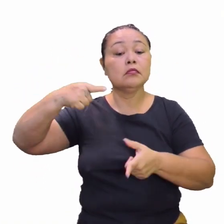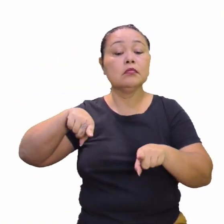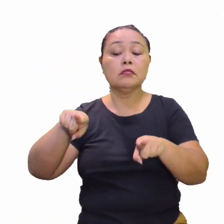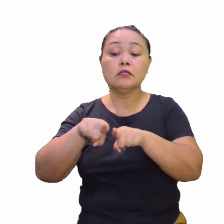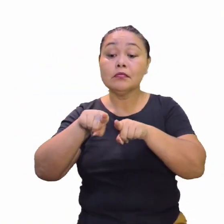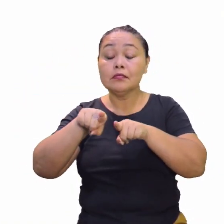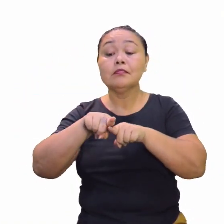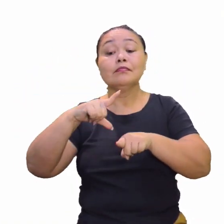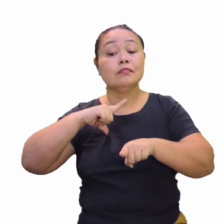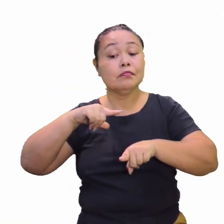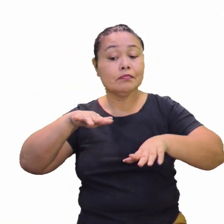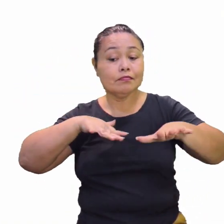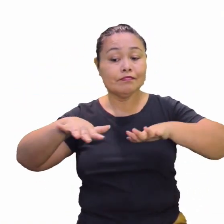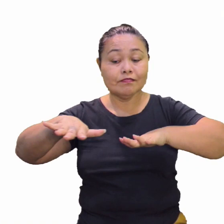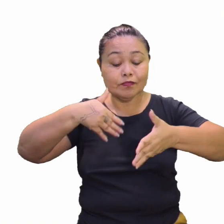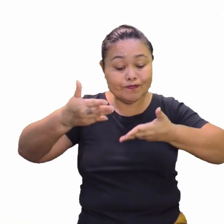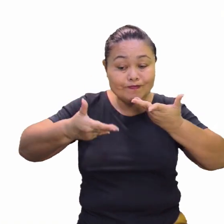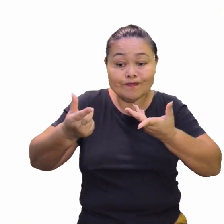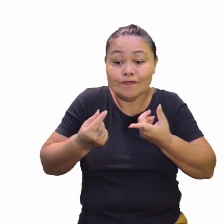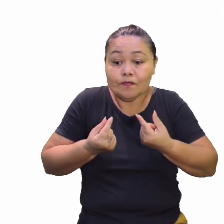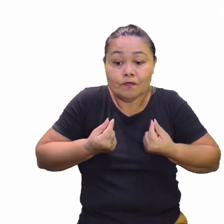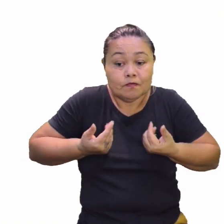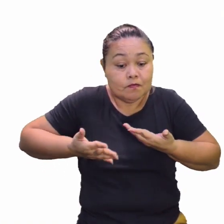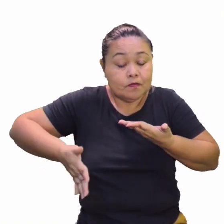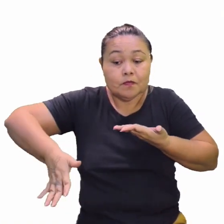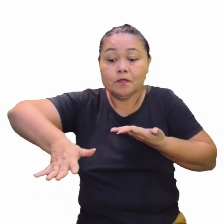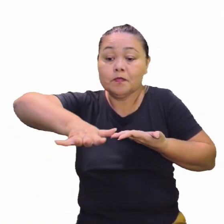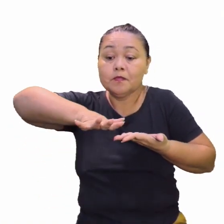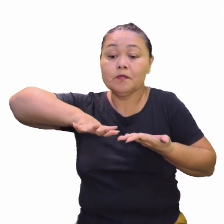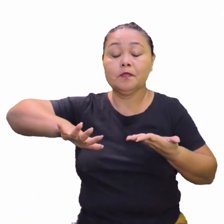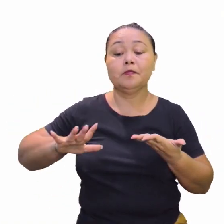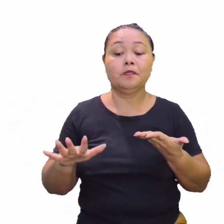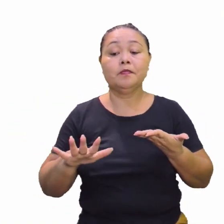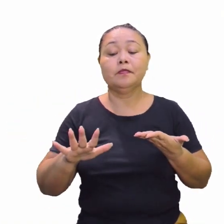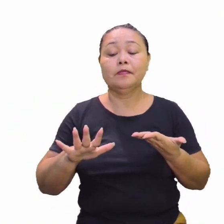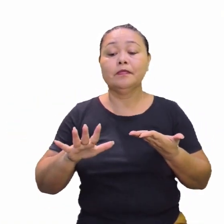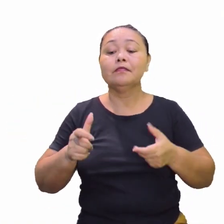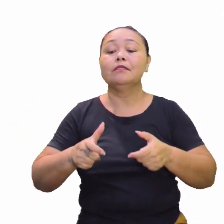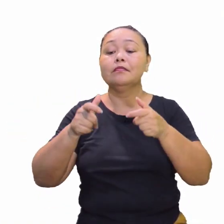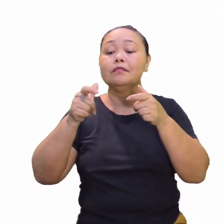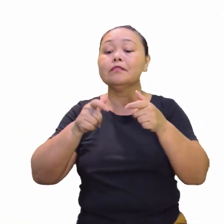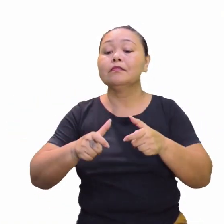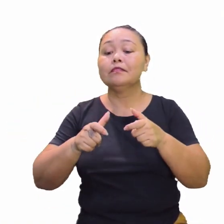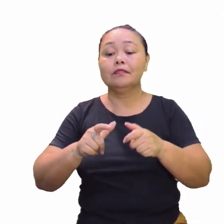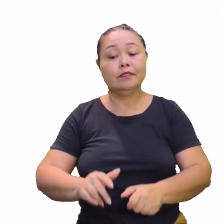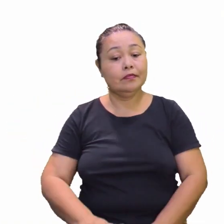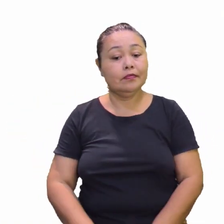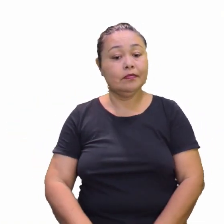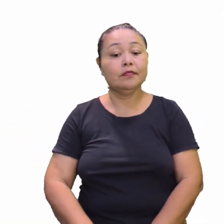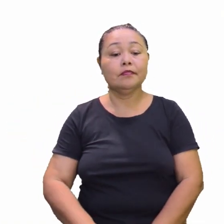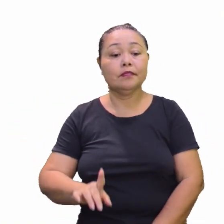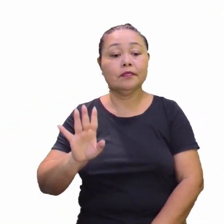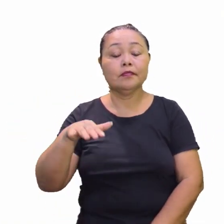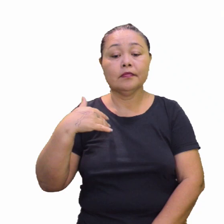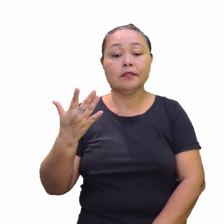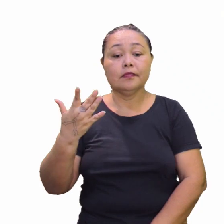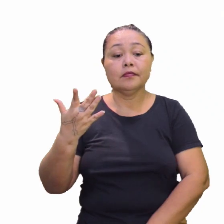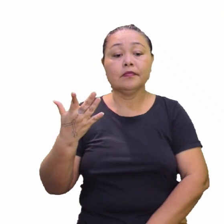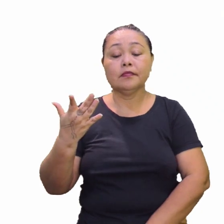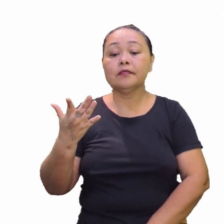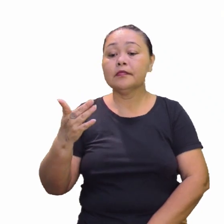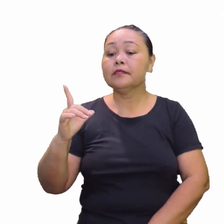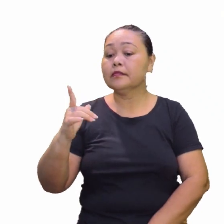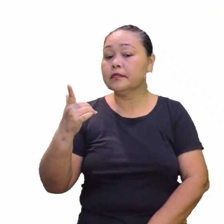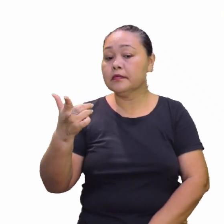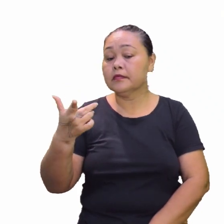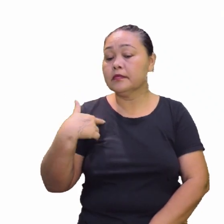também movimenta e fomenta muito a economia de uma determinada localidade. Exatamente. É isso?